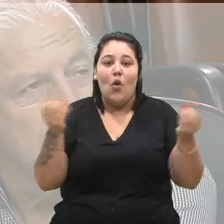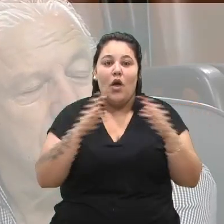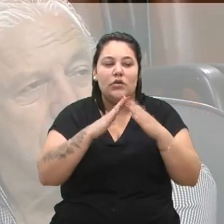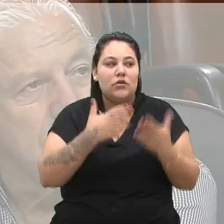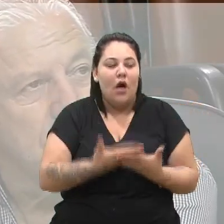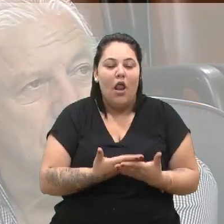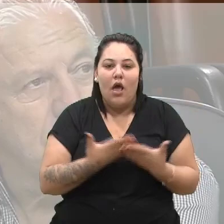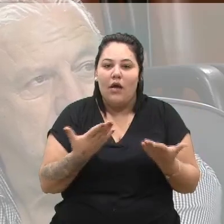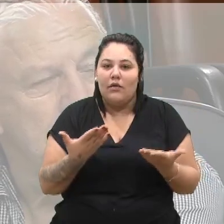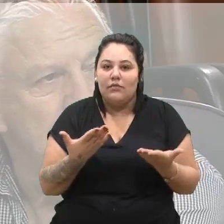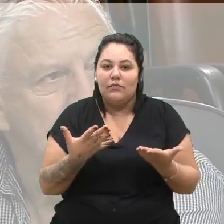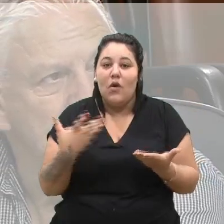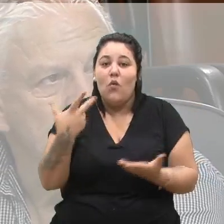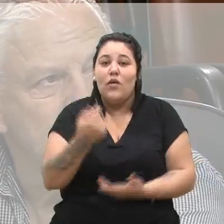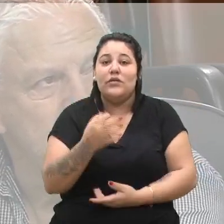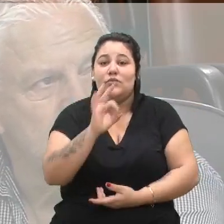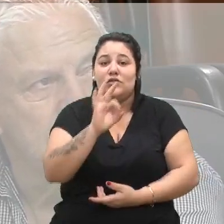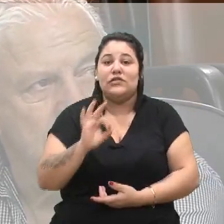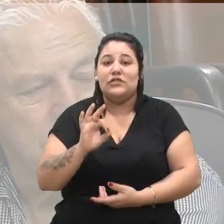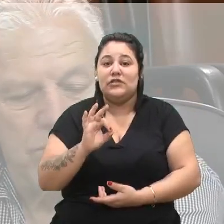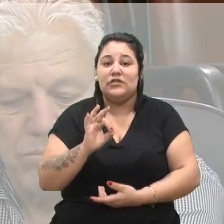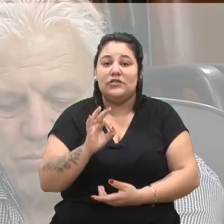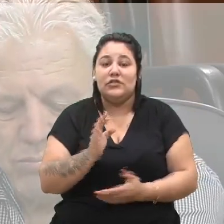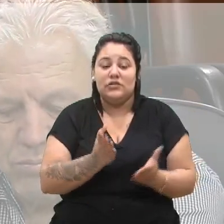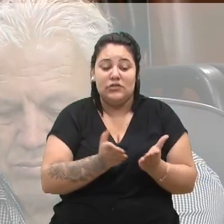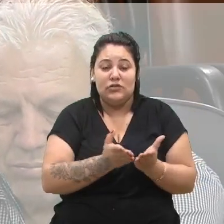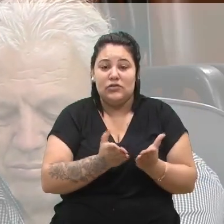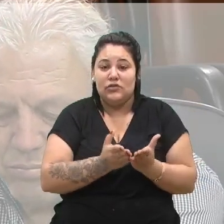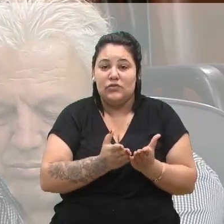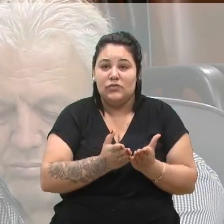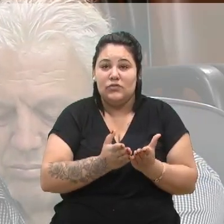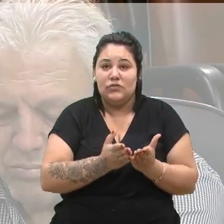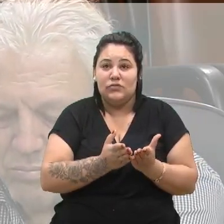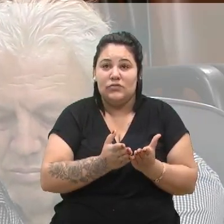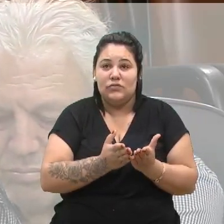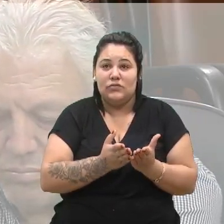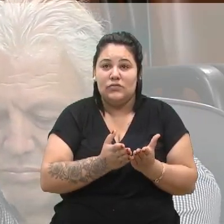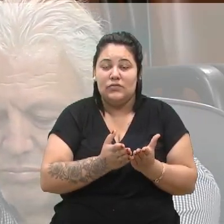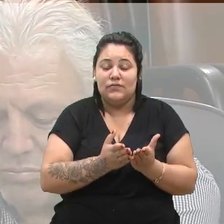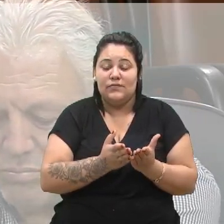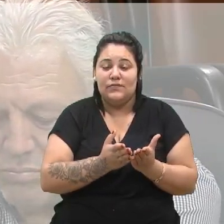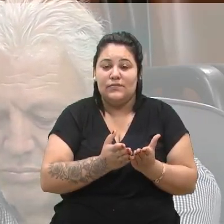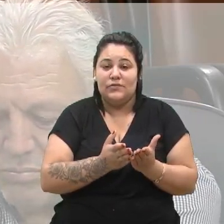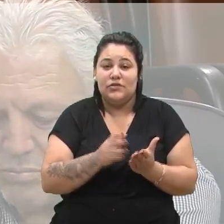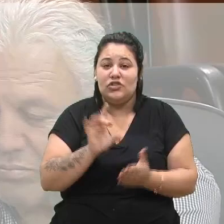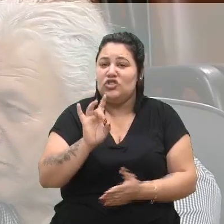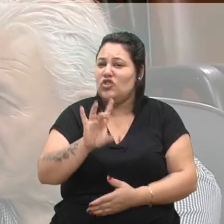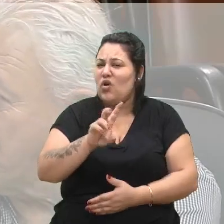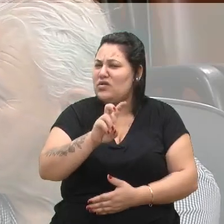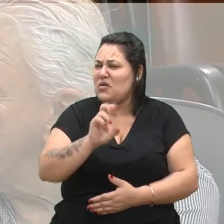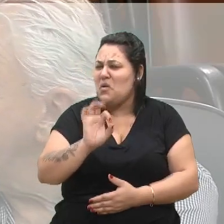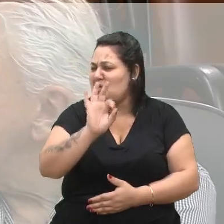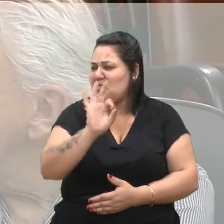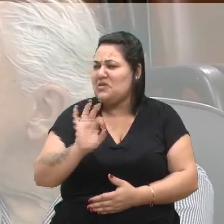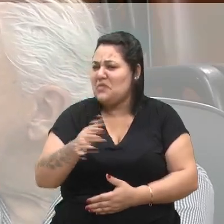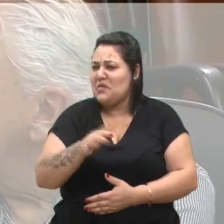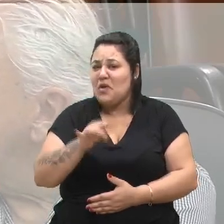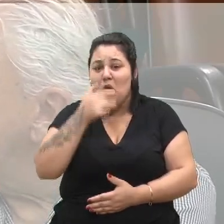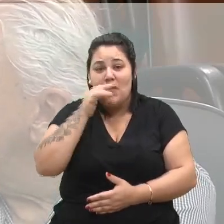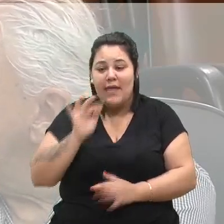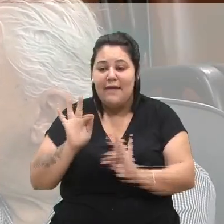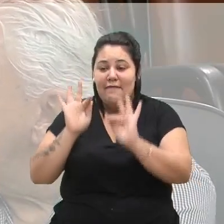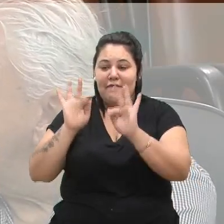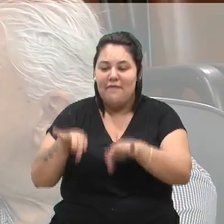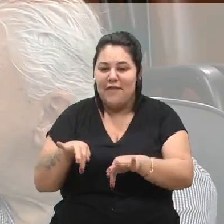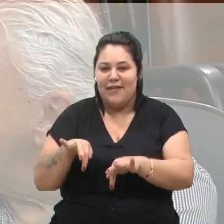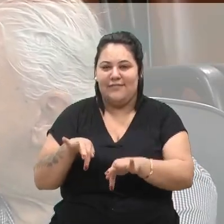por cento dos nossos estudantes, menos de 50% dos estudantes conseguem concluir o ensino médio? Por que não consegue